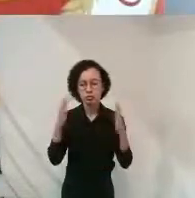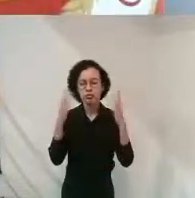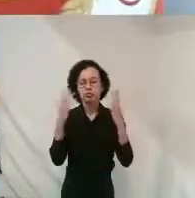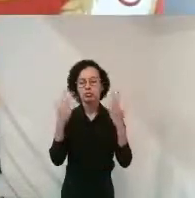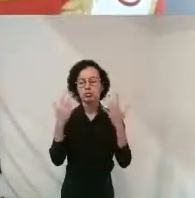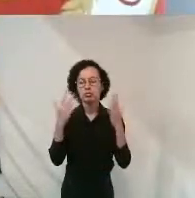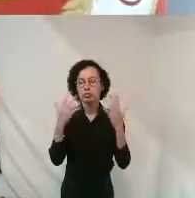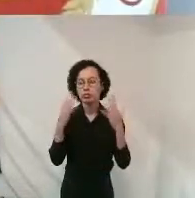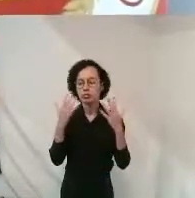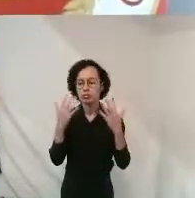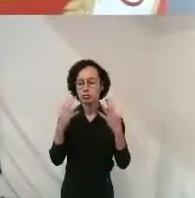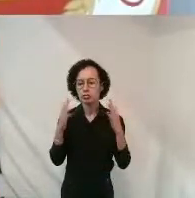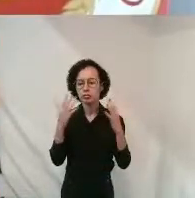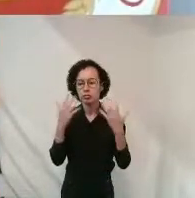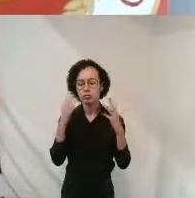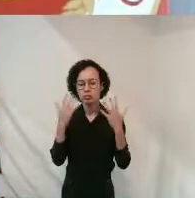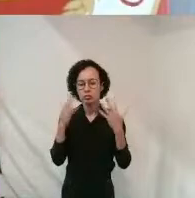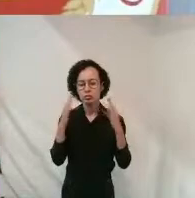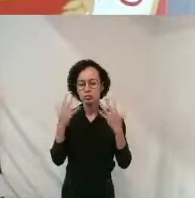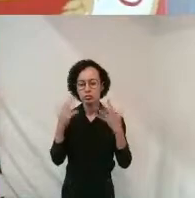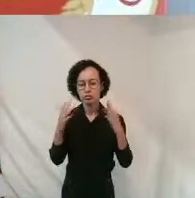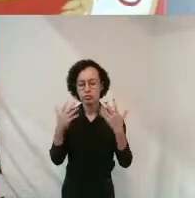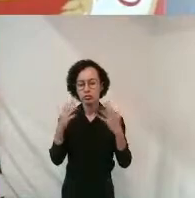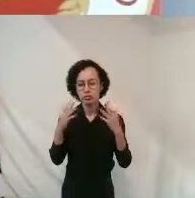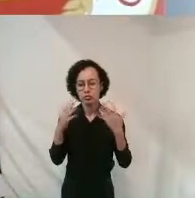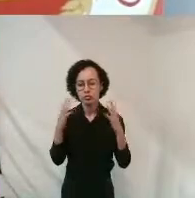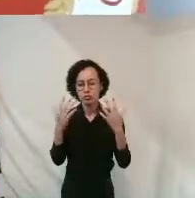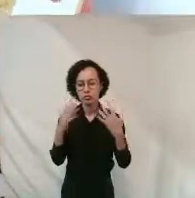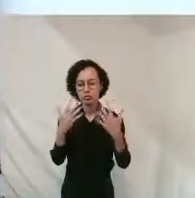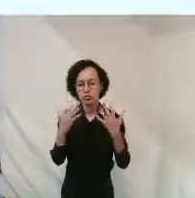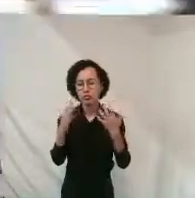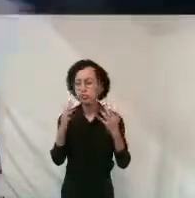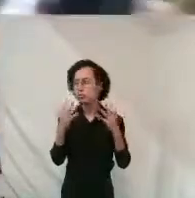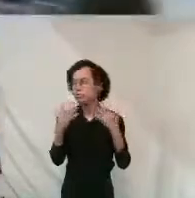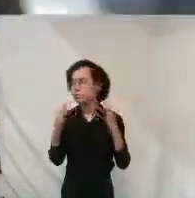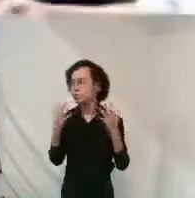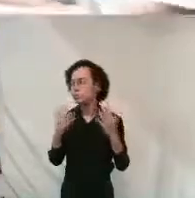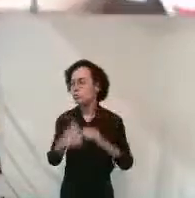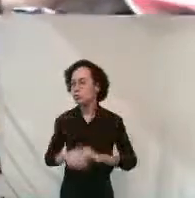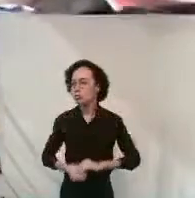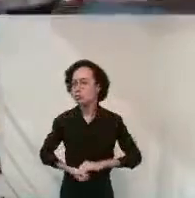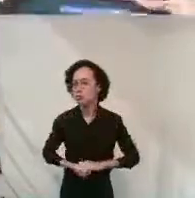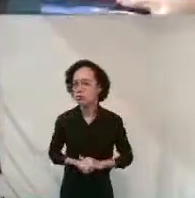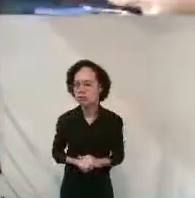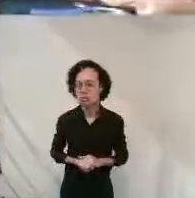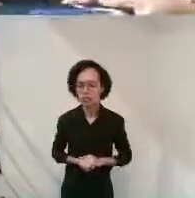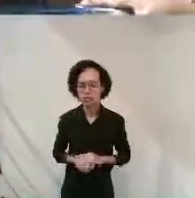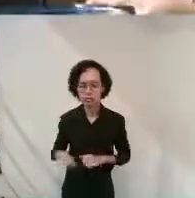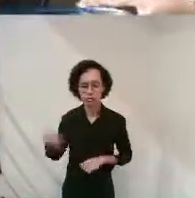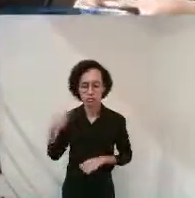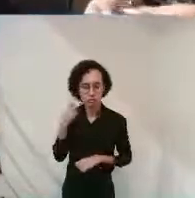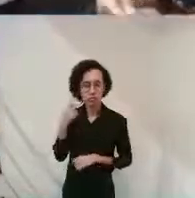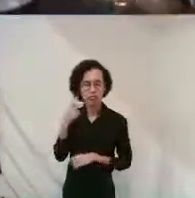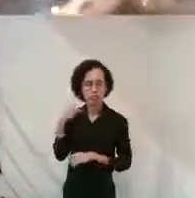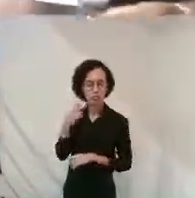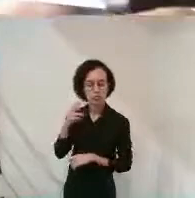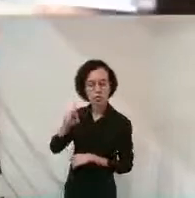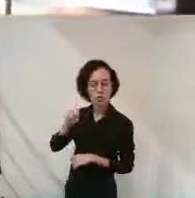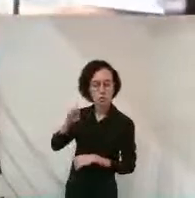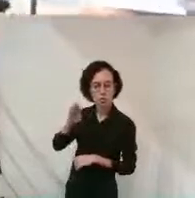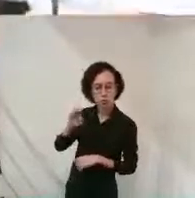Doutor Doutor Roberto Carlos, nós é que agradecemos o